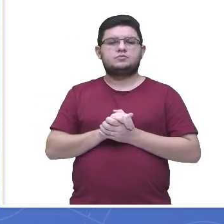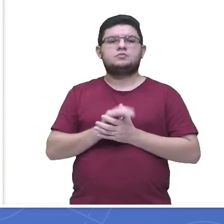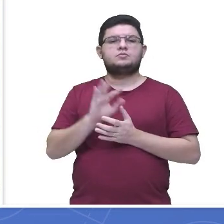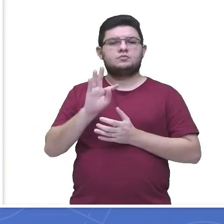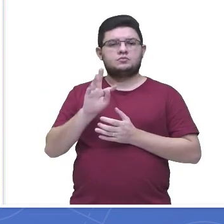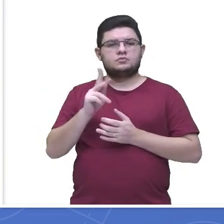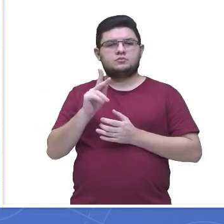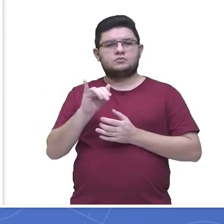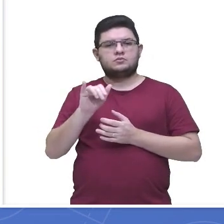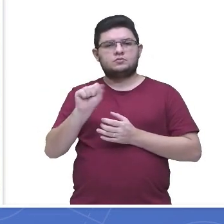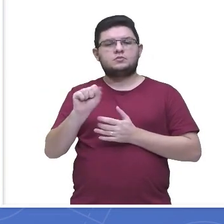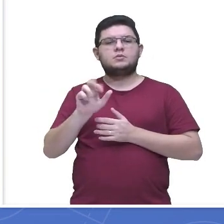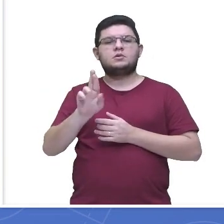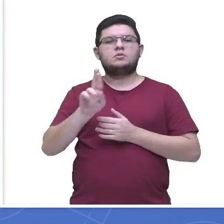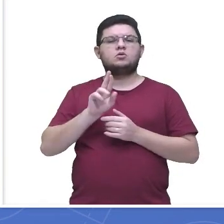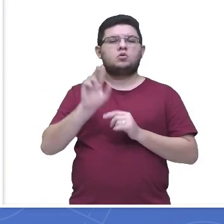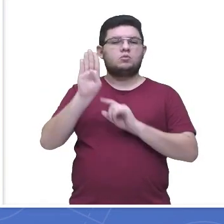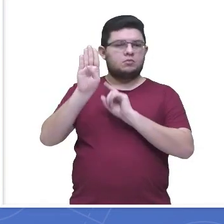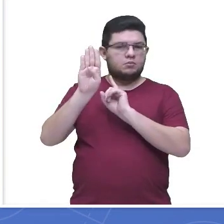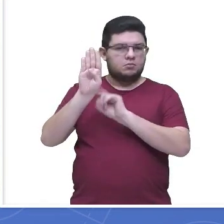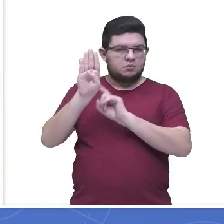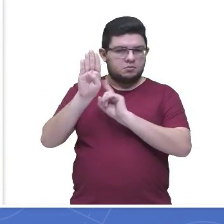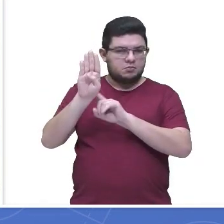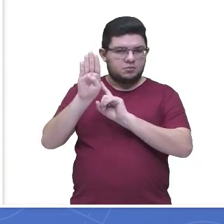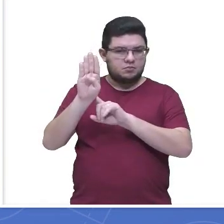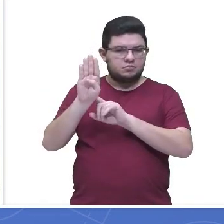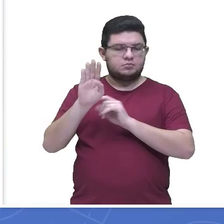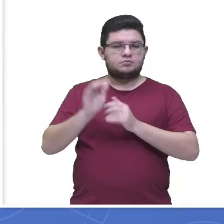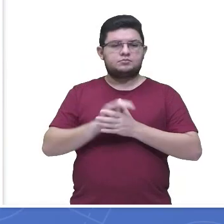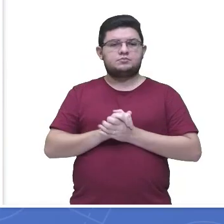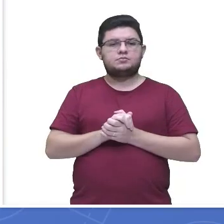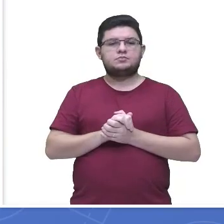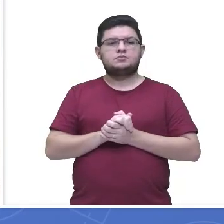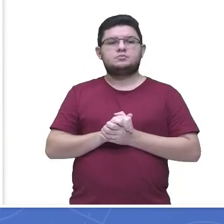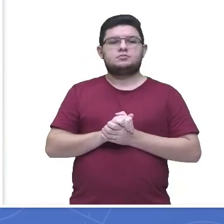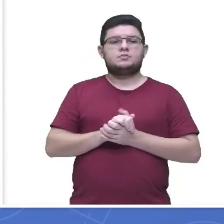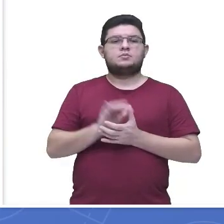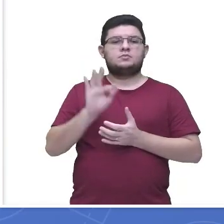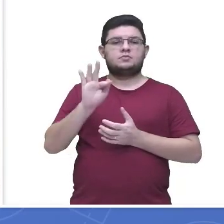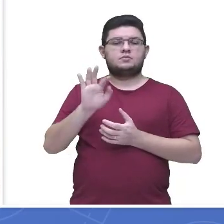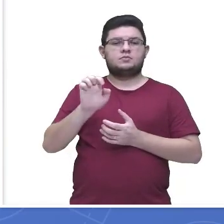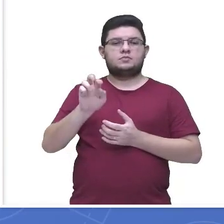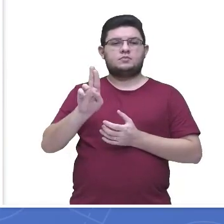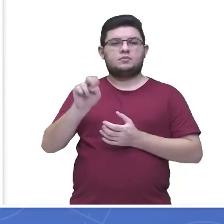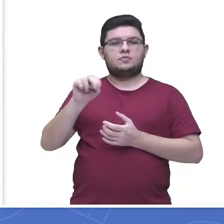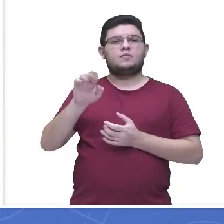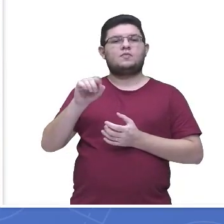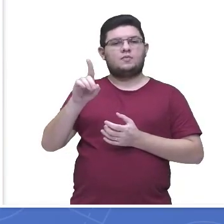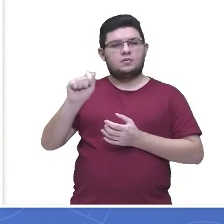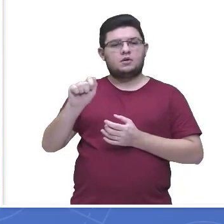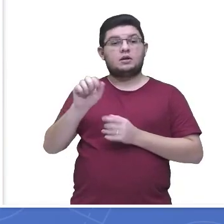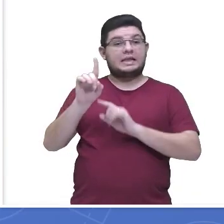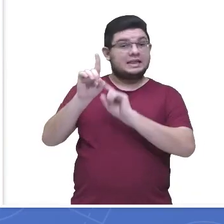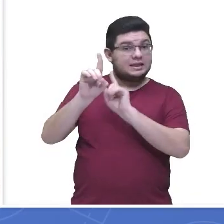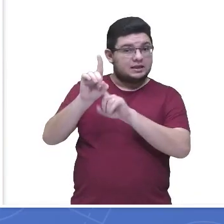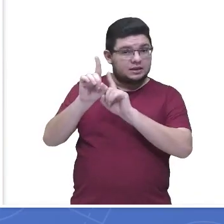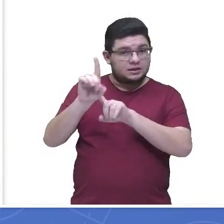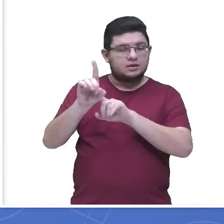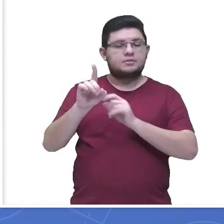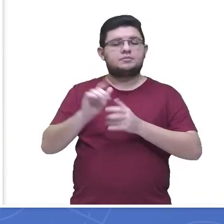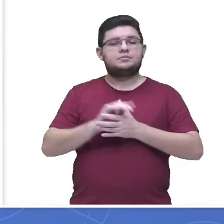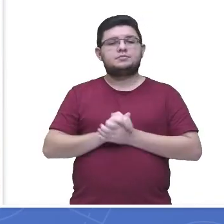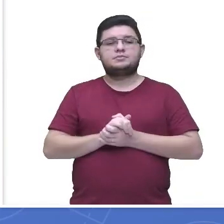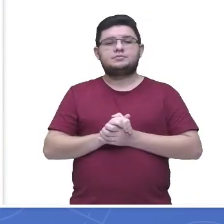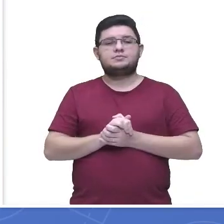também, que respondeu letra D na segunda questão. A Fernanda também respondendo letra D na segunda questão.